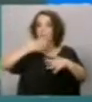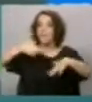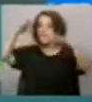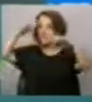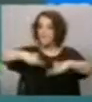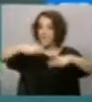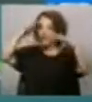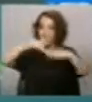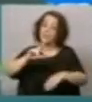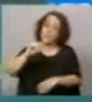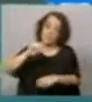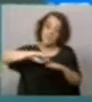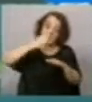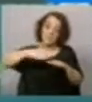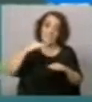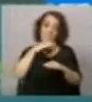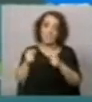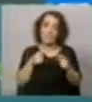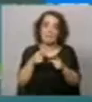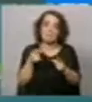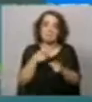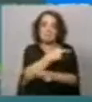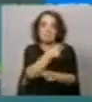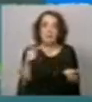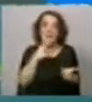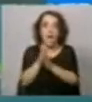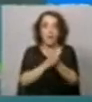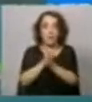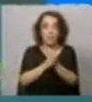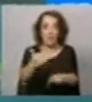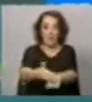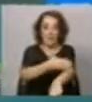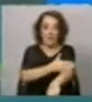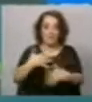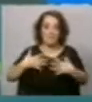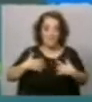zona da Serra da Estrela. É aproveitar até sexta-feira. É aproveitar. Obrigada, Nuno. Bom dia. Adeus, bom dia.